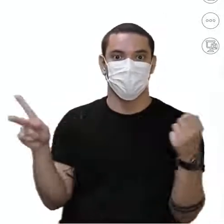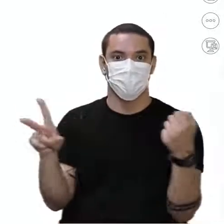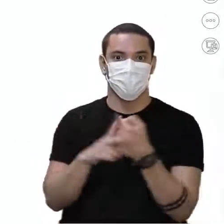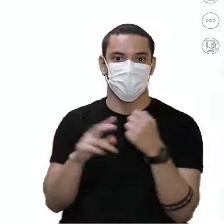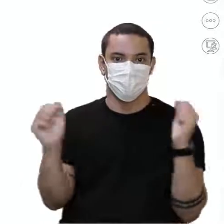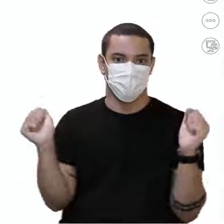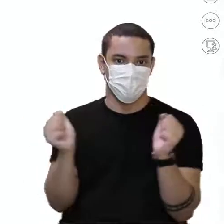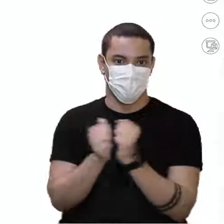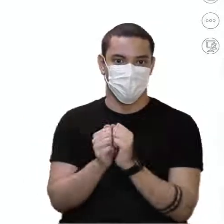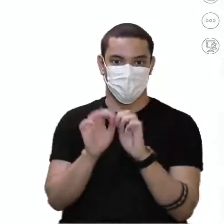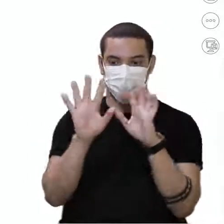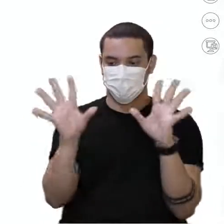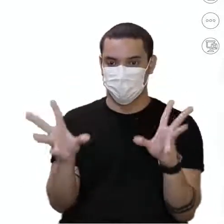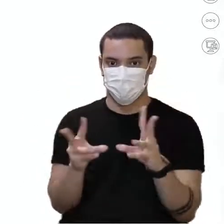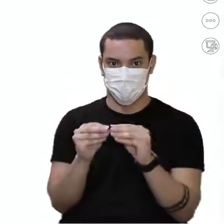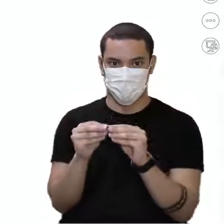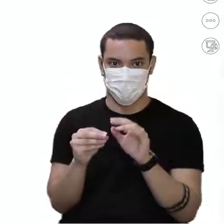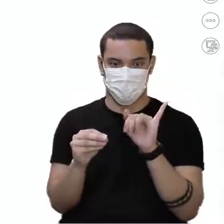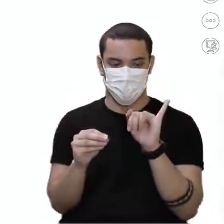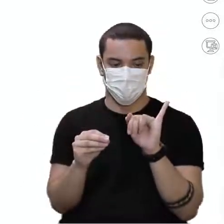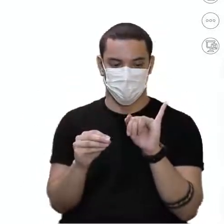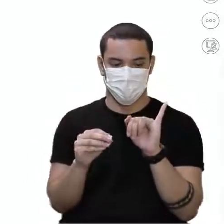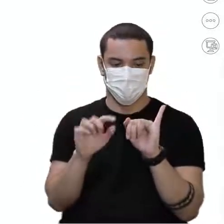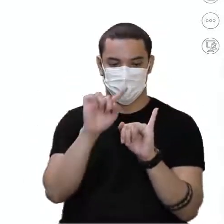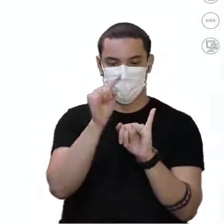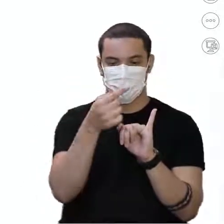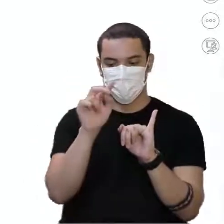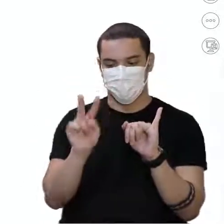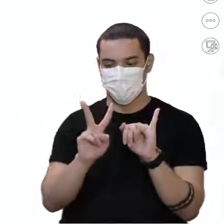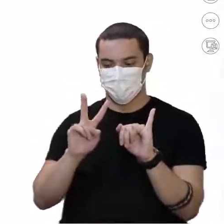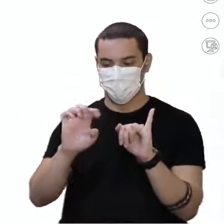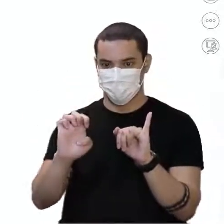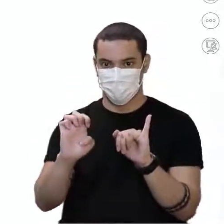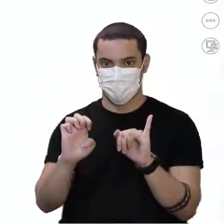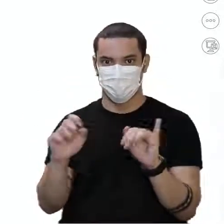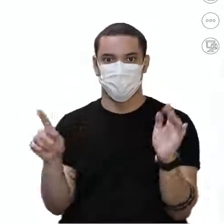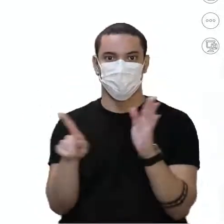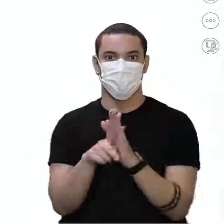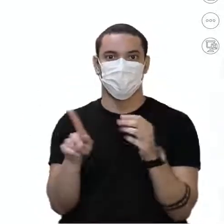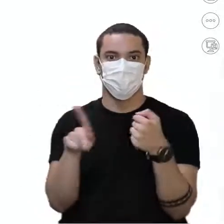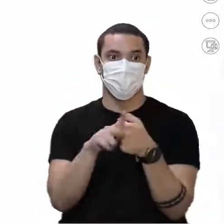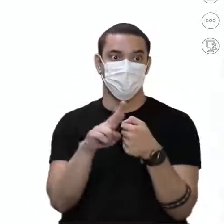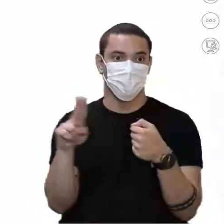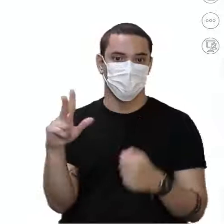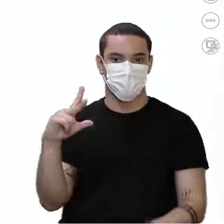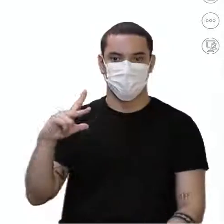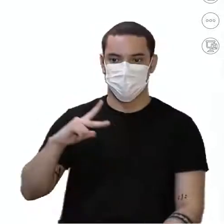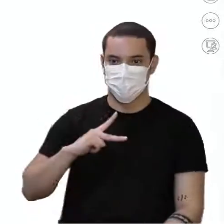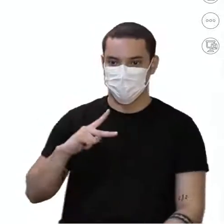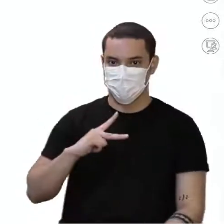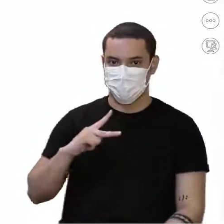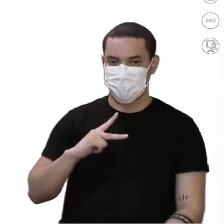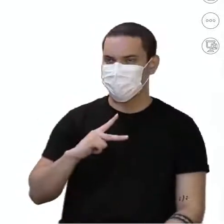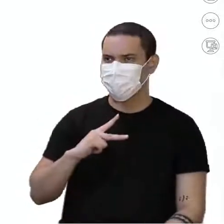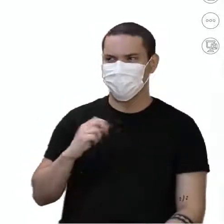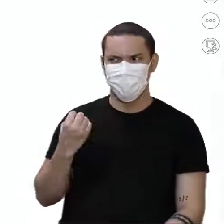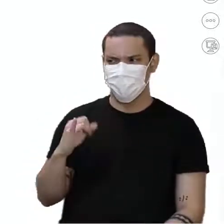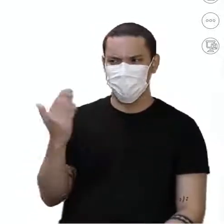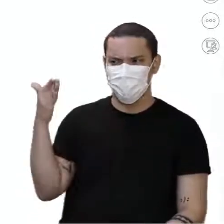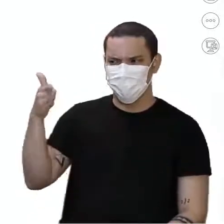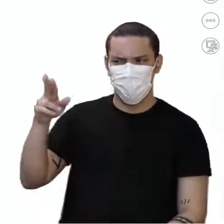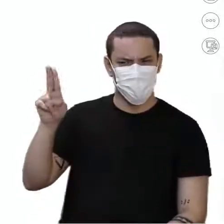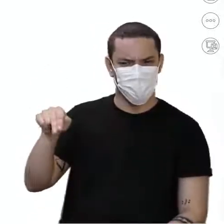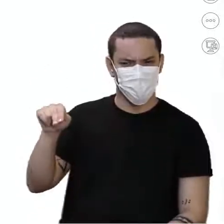have, contraído com o meu pronome pessoal. Se você não tiver tido aquela experiência, você pode dizer na